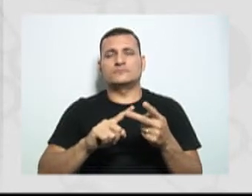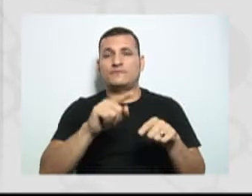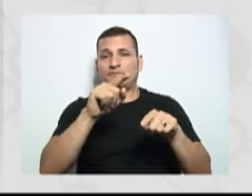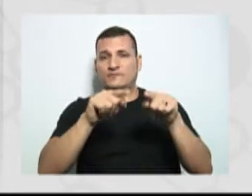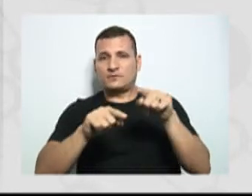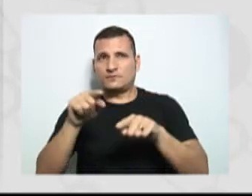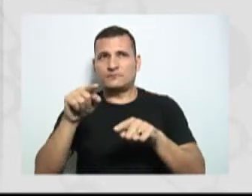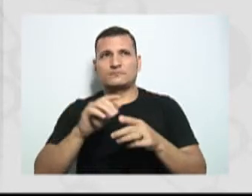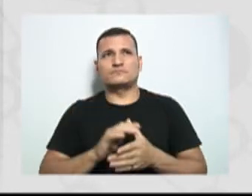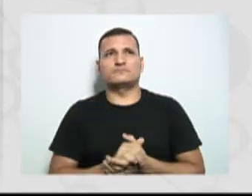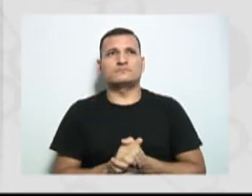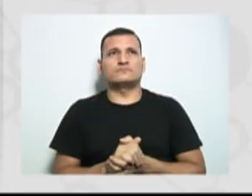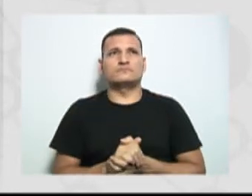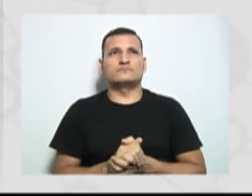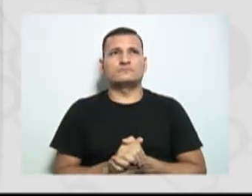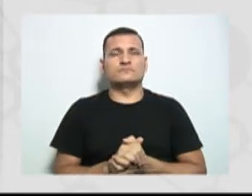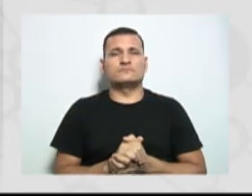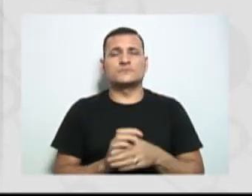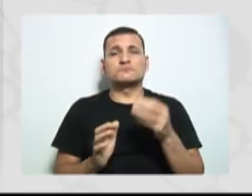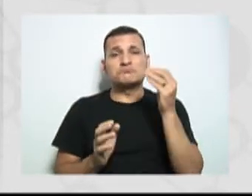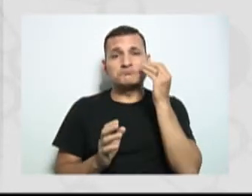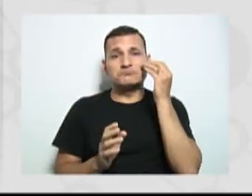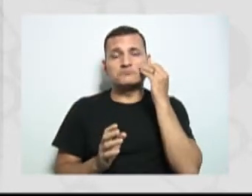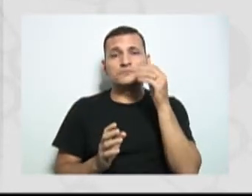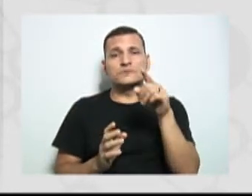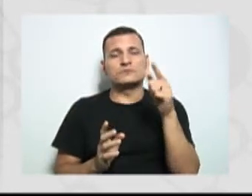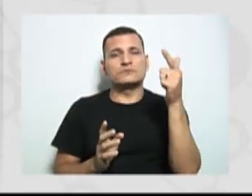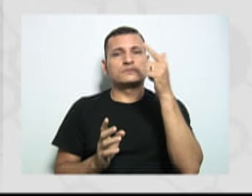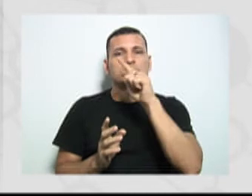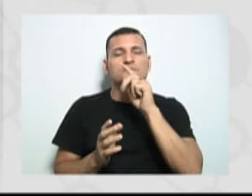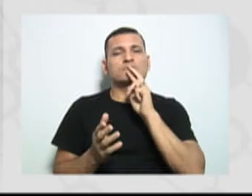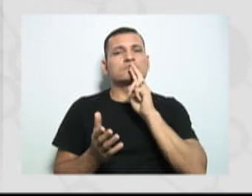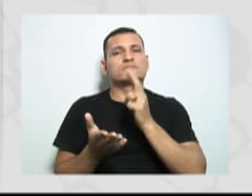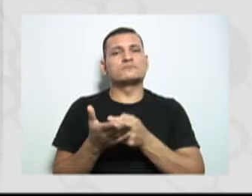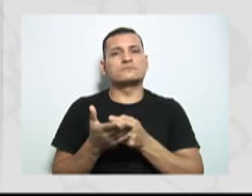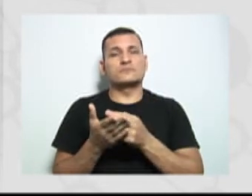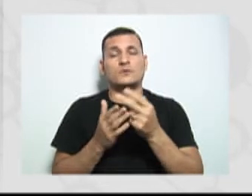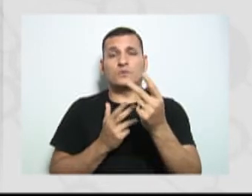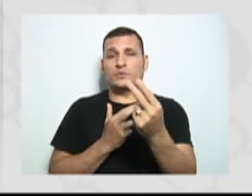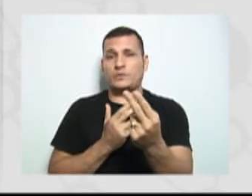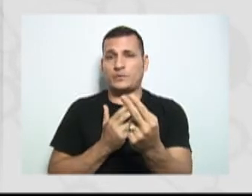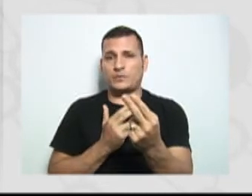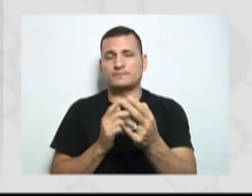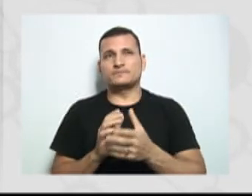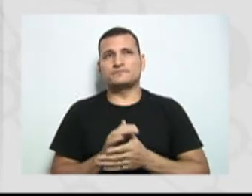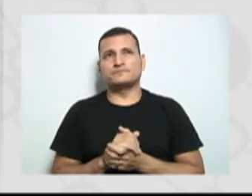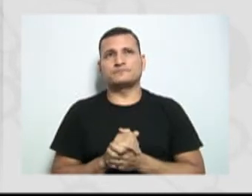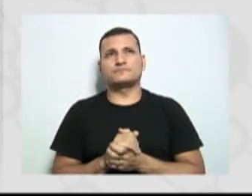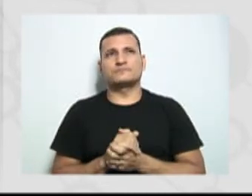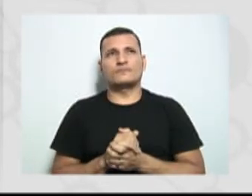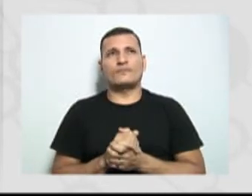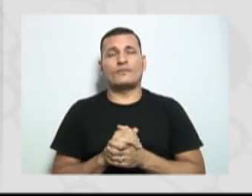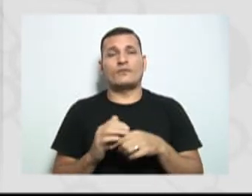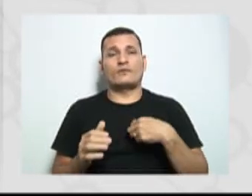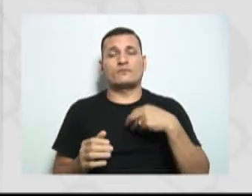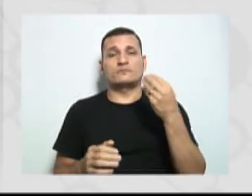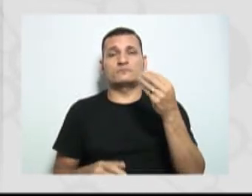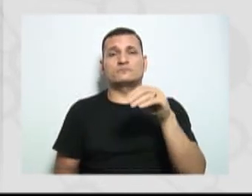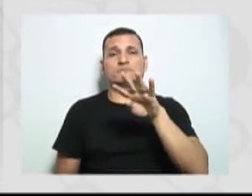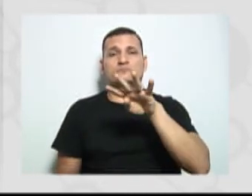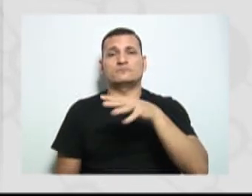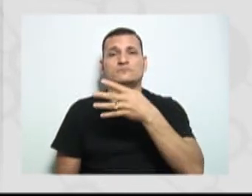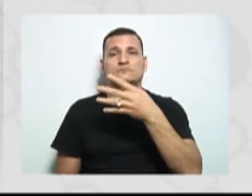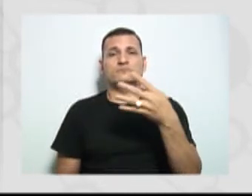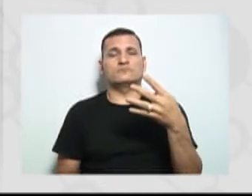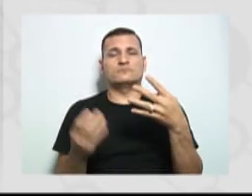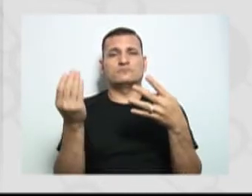variável. Vamos ver se vocês chegaram ao mesmo cálculo que nós fizemos. Eu coloquei aqui a tabelinha que vocês iriam